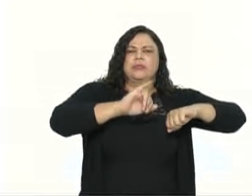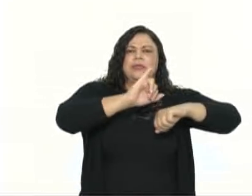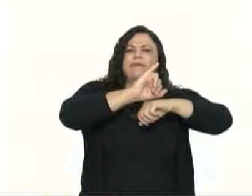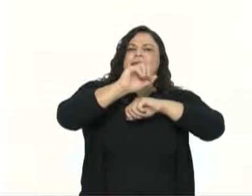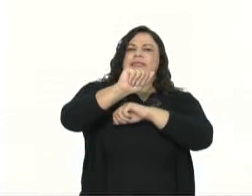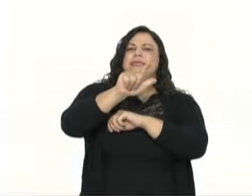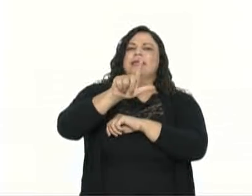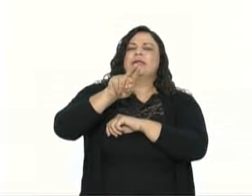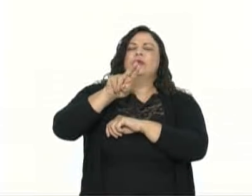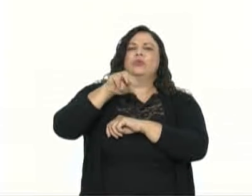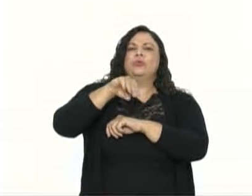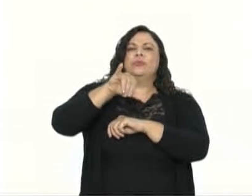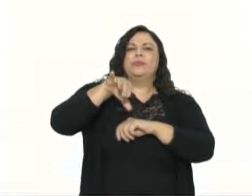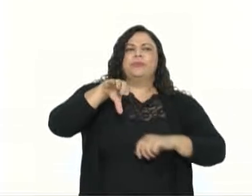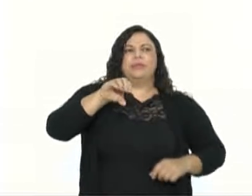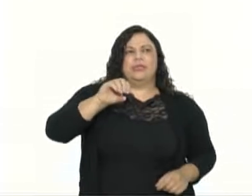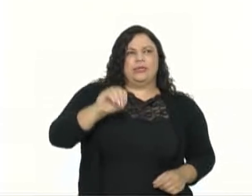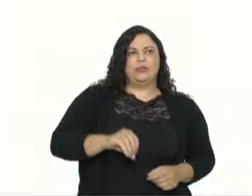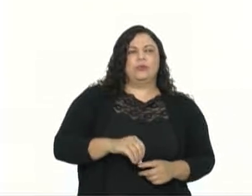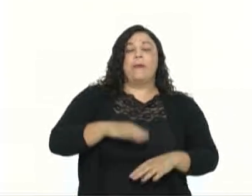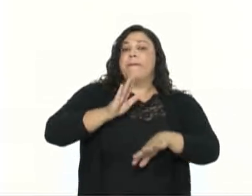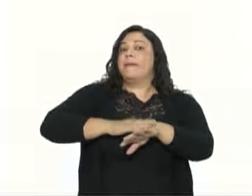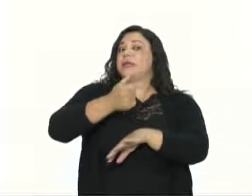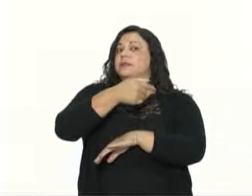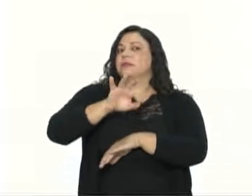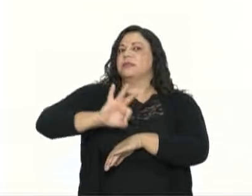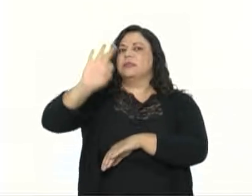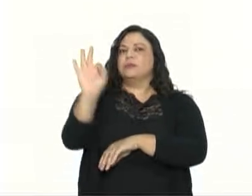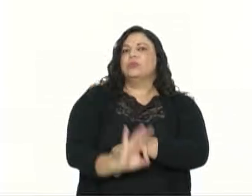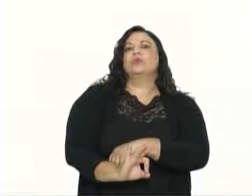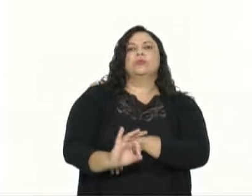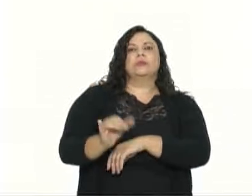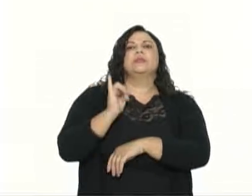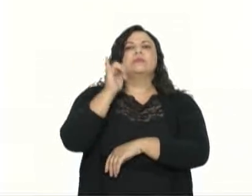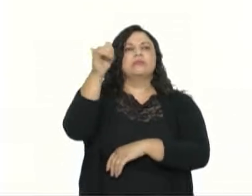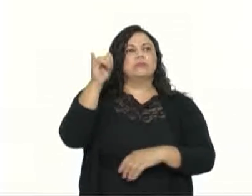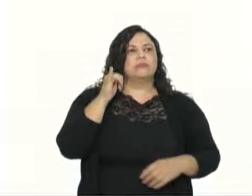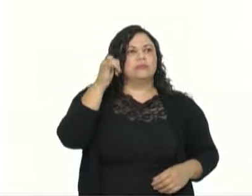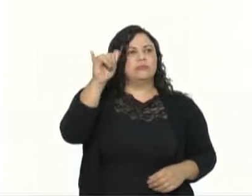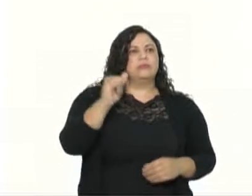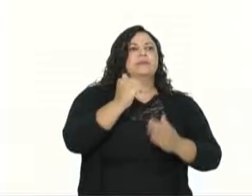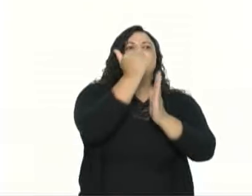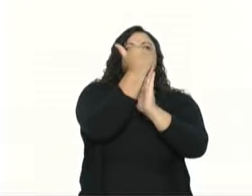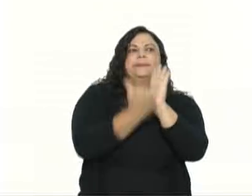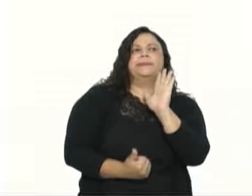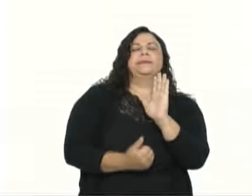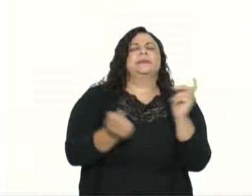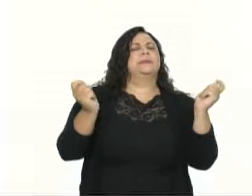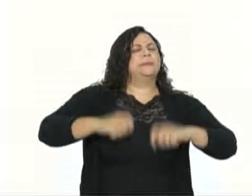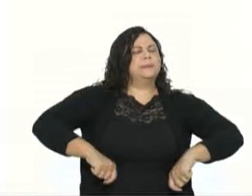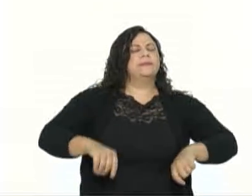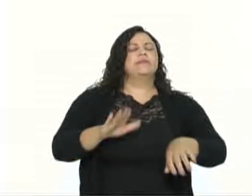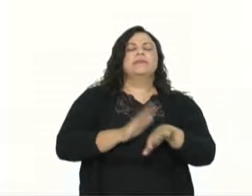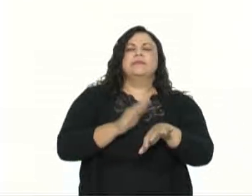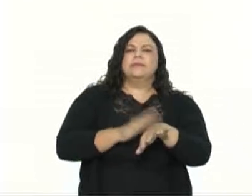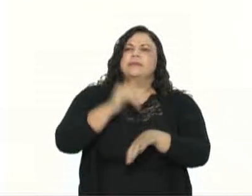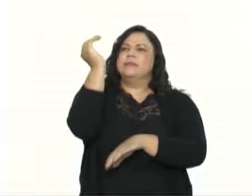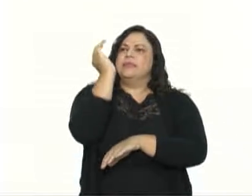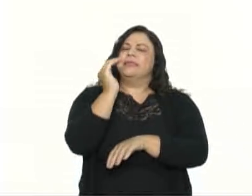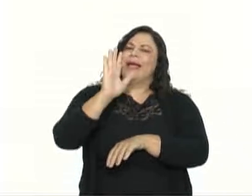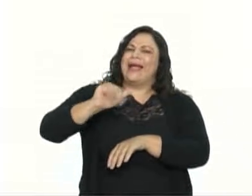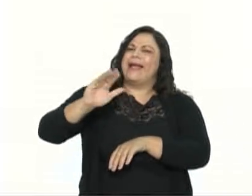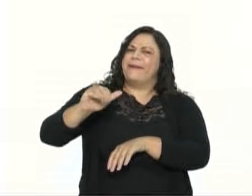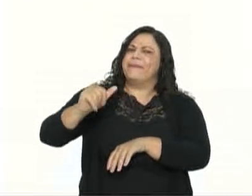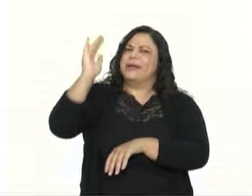70% dos recursos empregados é energia elétrica. Um recurso que, apesar de escasso, ainda é muito barato no Brasil. Esse custo é